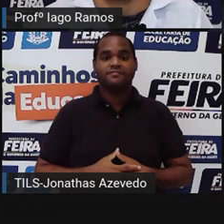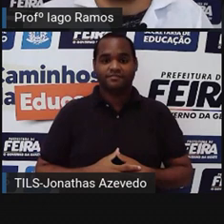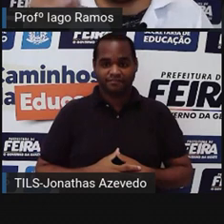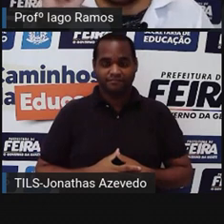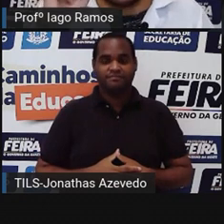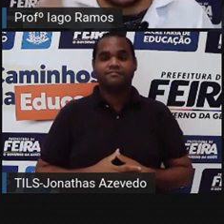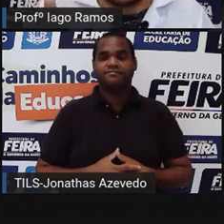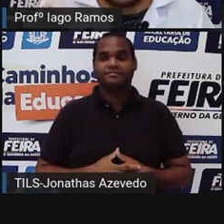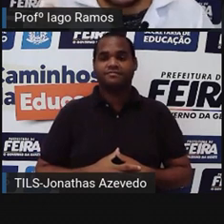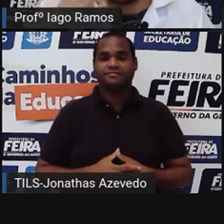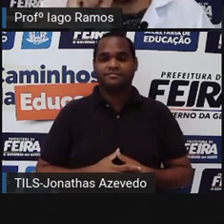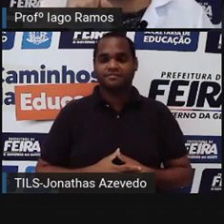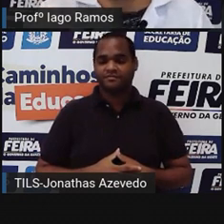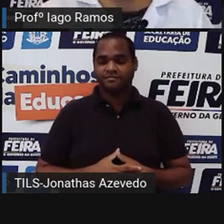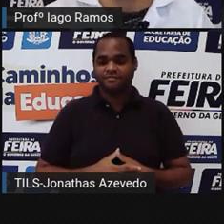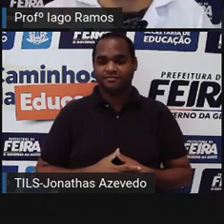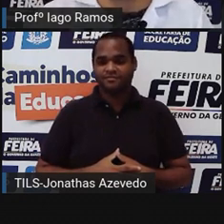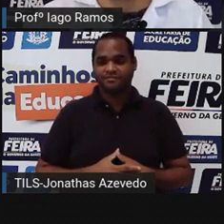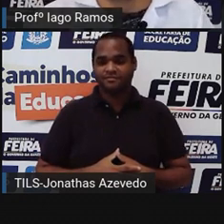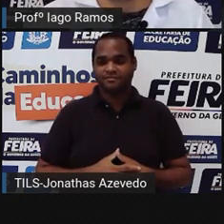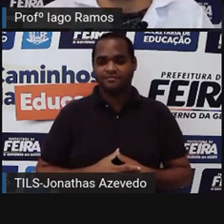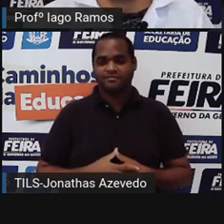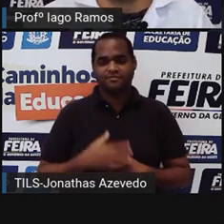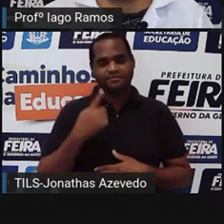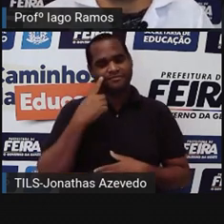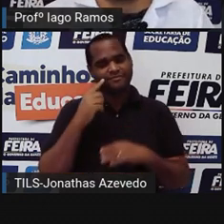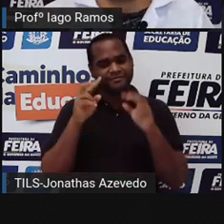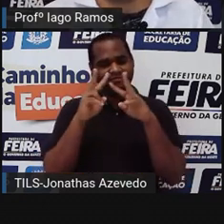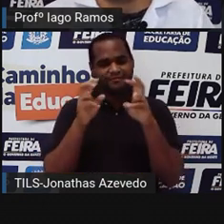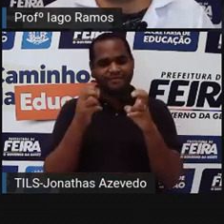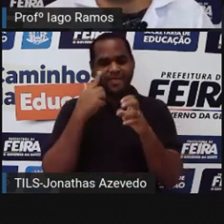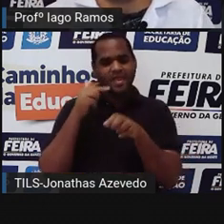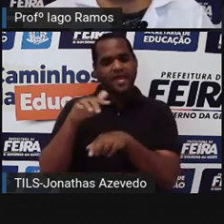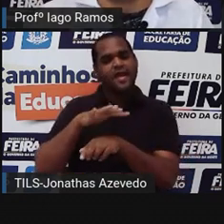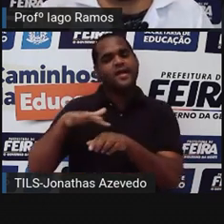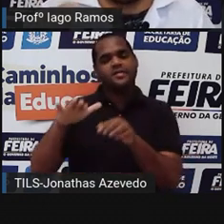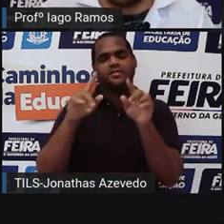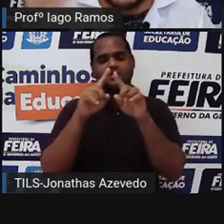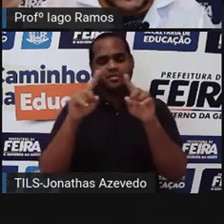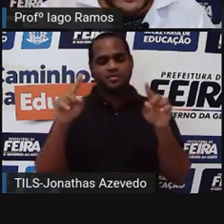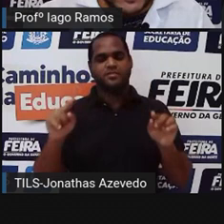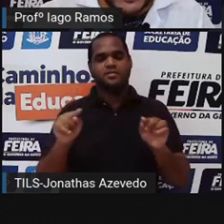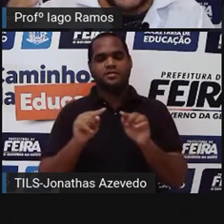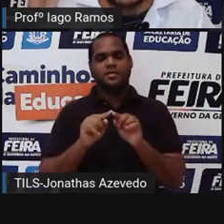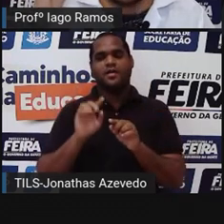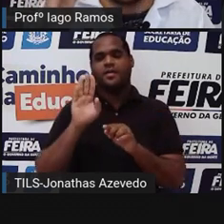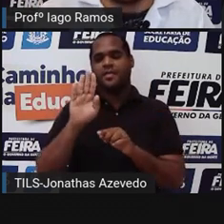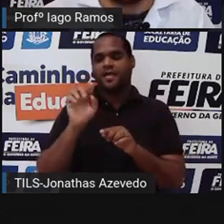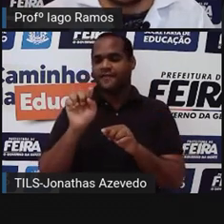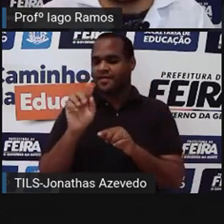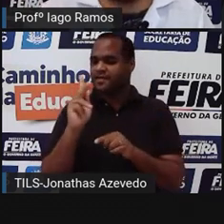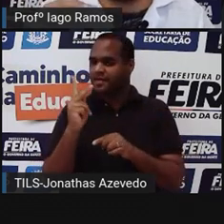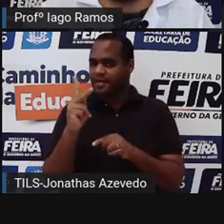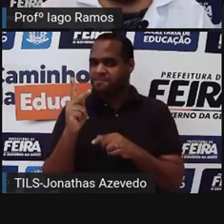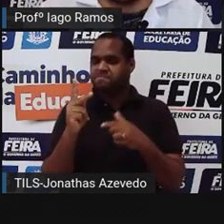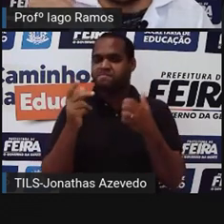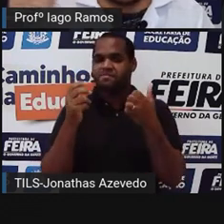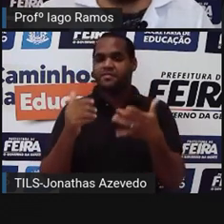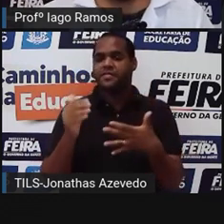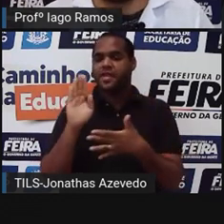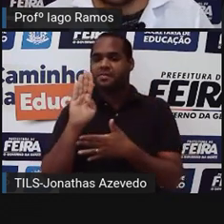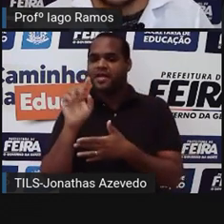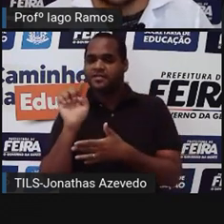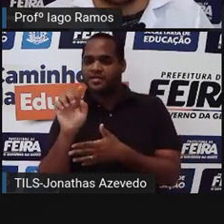tá? Tem ali a expressãozinha do cálculo da área do retângulo, B vezes H, que é base